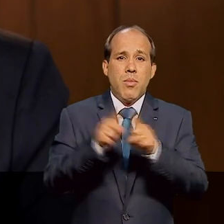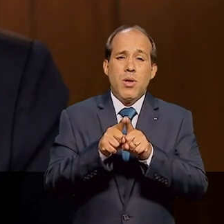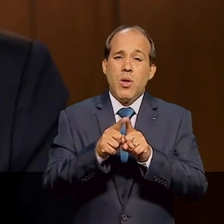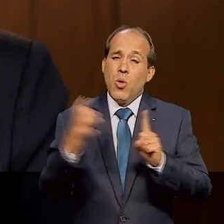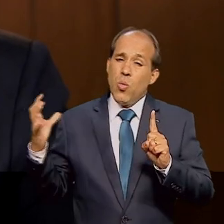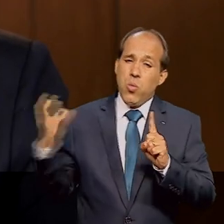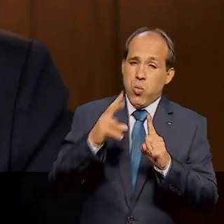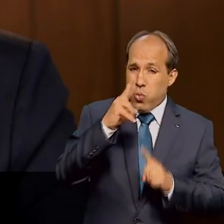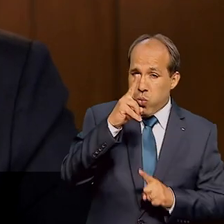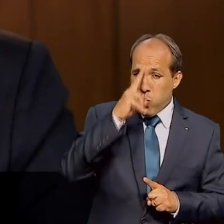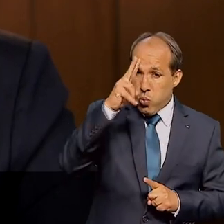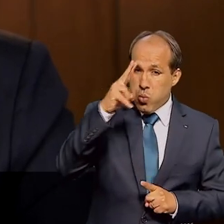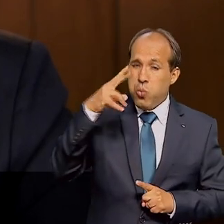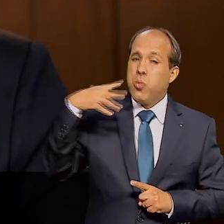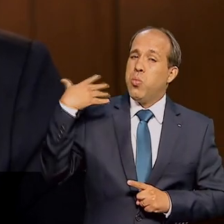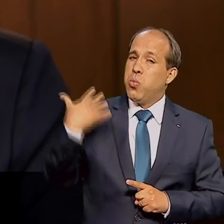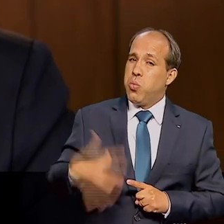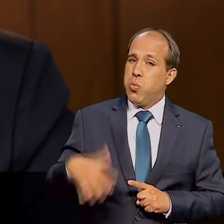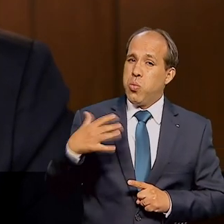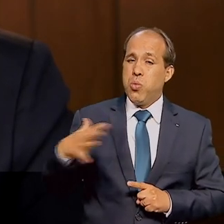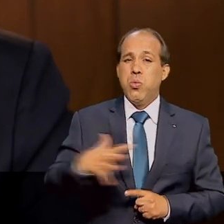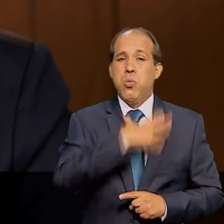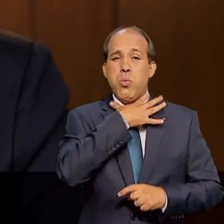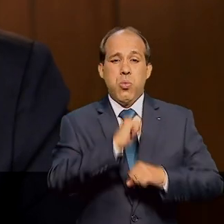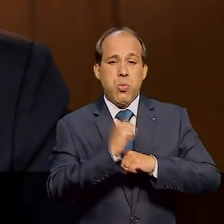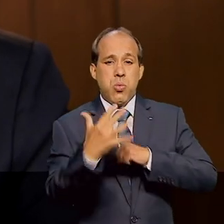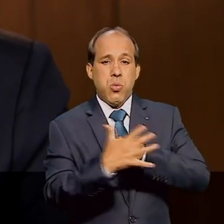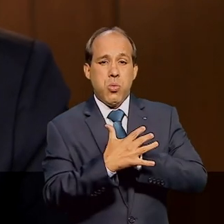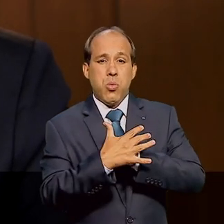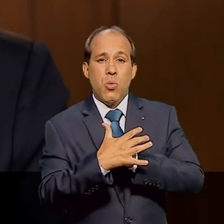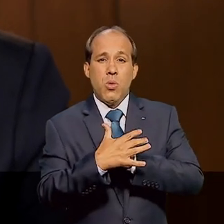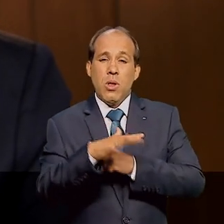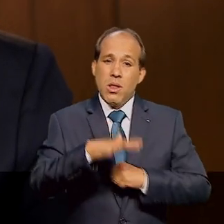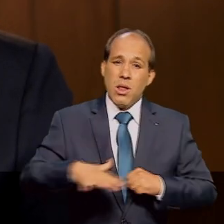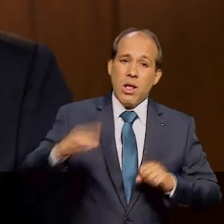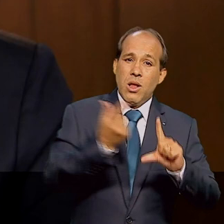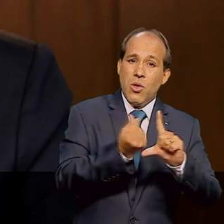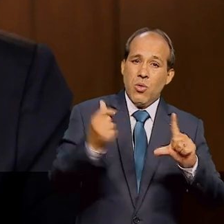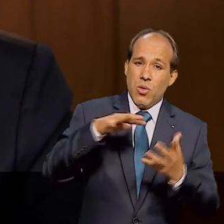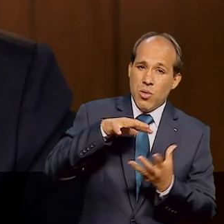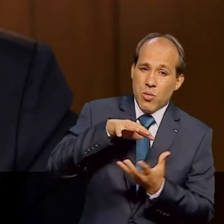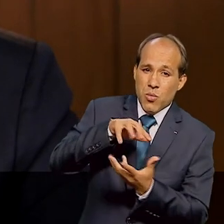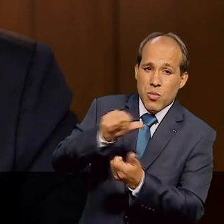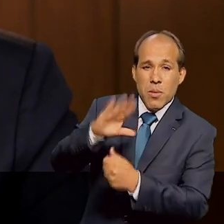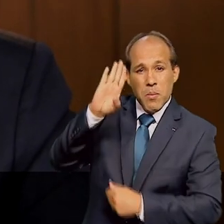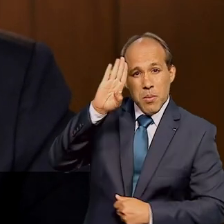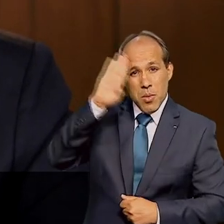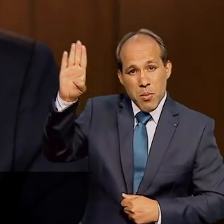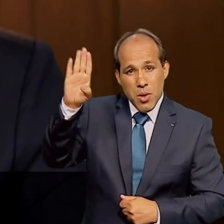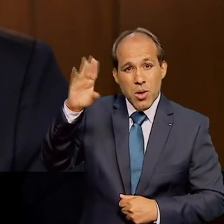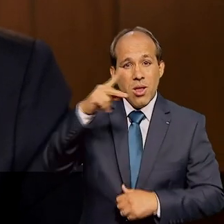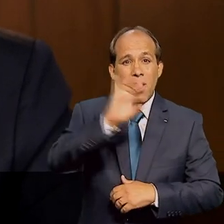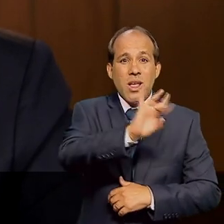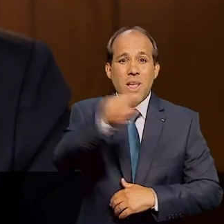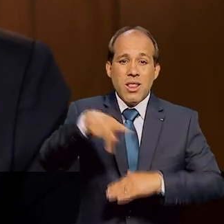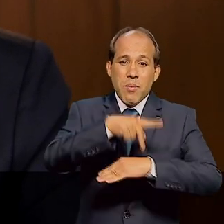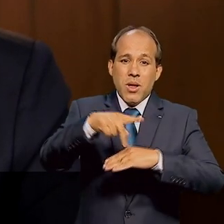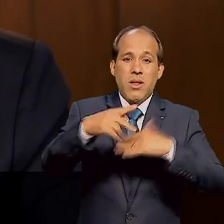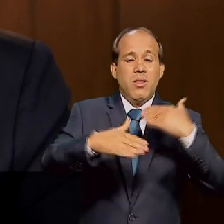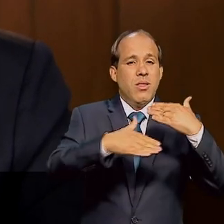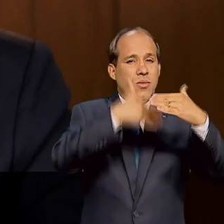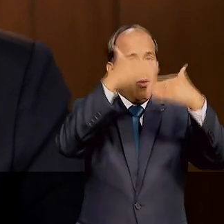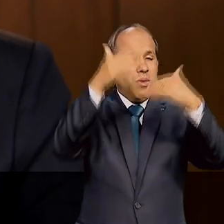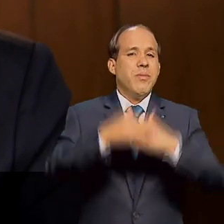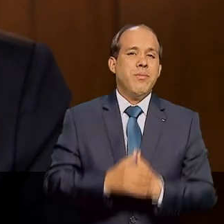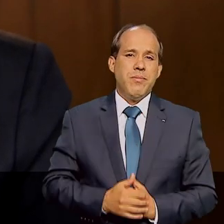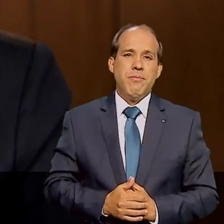em consideração o impacto devastador da crise do coronavírus sobre a economia mundial especialmente no que se refere